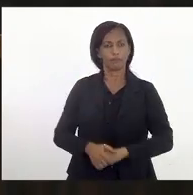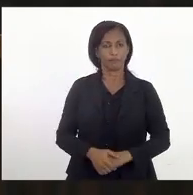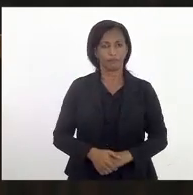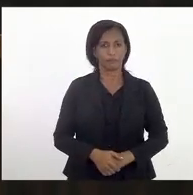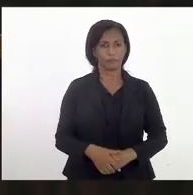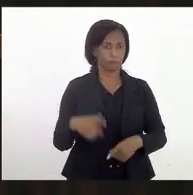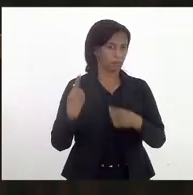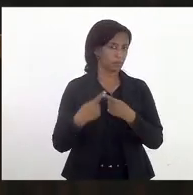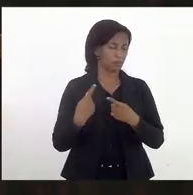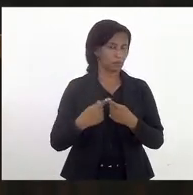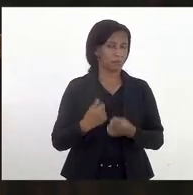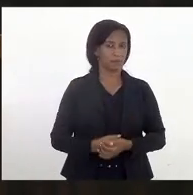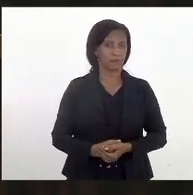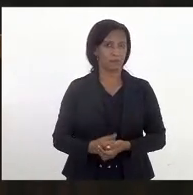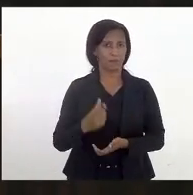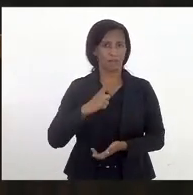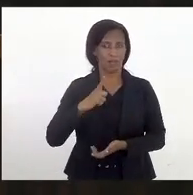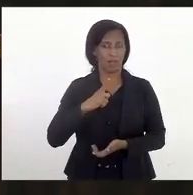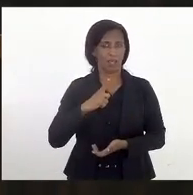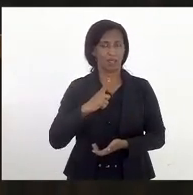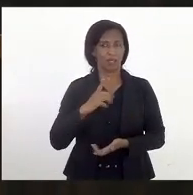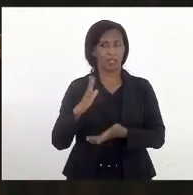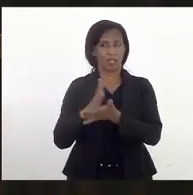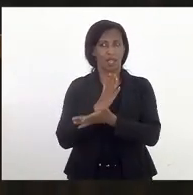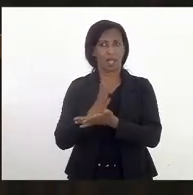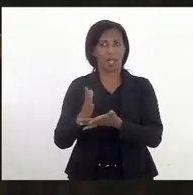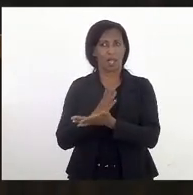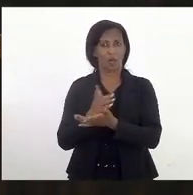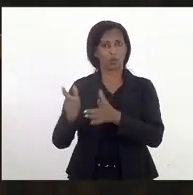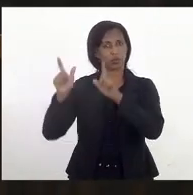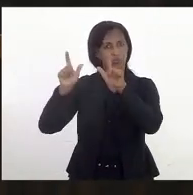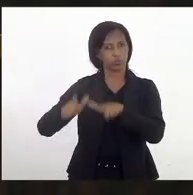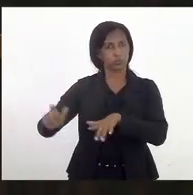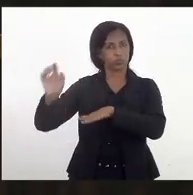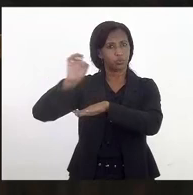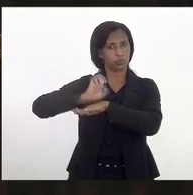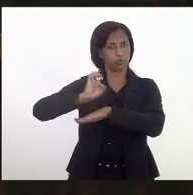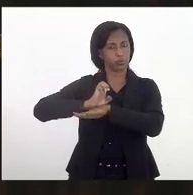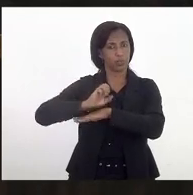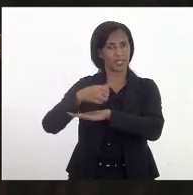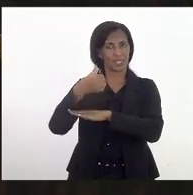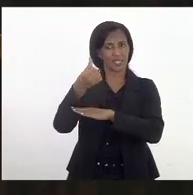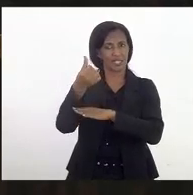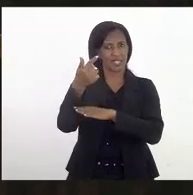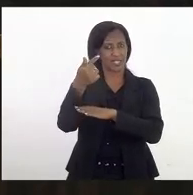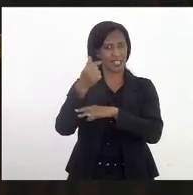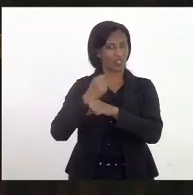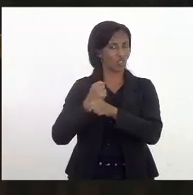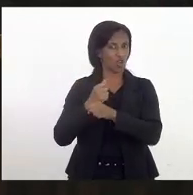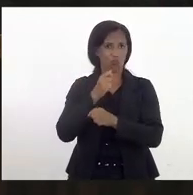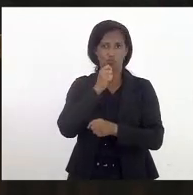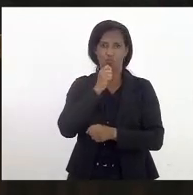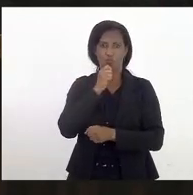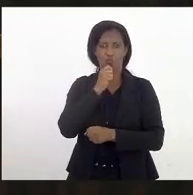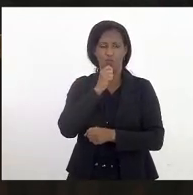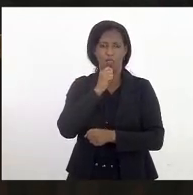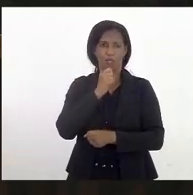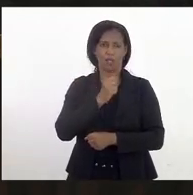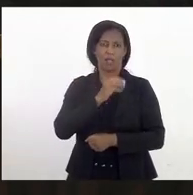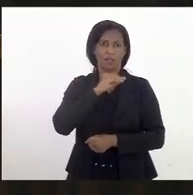É porque tem algumas categorias no estado e volto a afirmar que não estão as seis para sete anos sem aumento